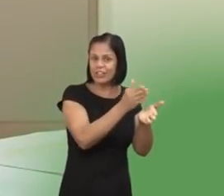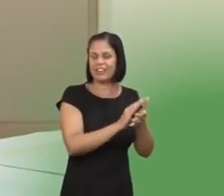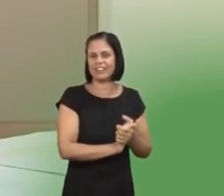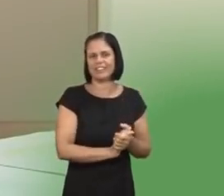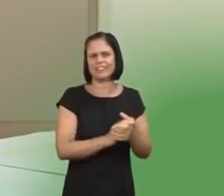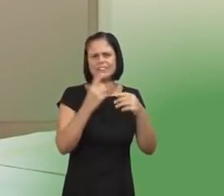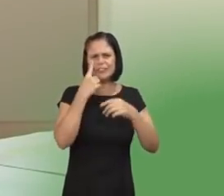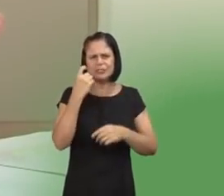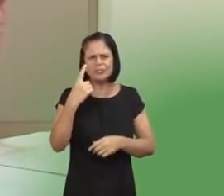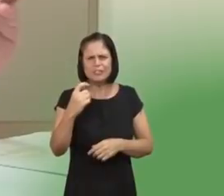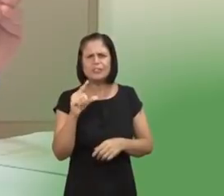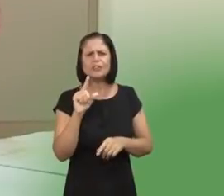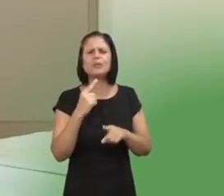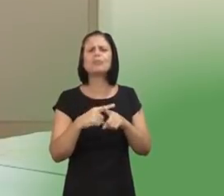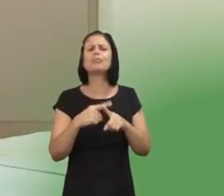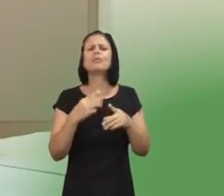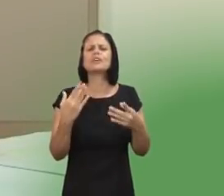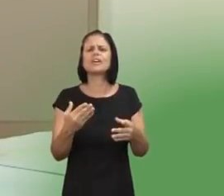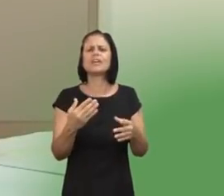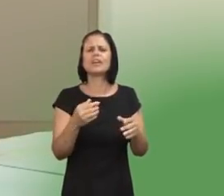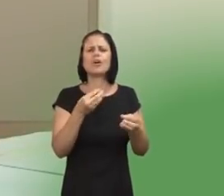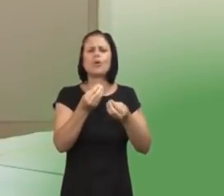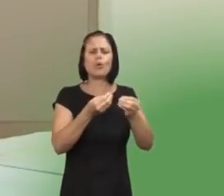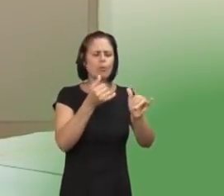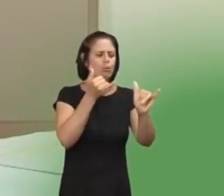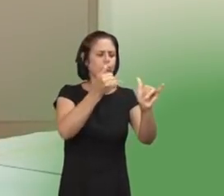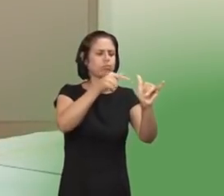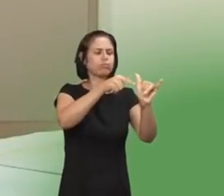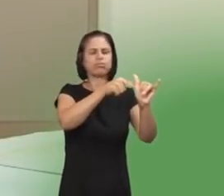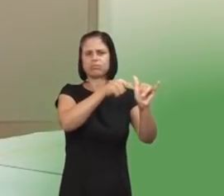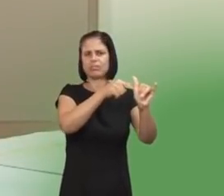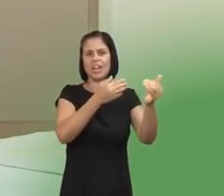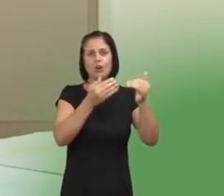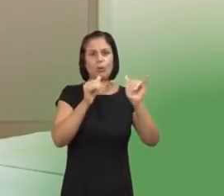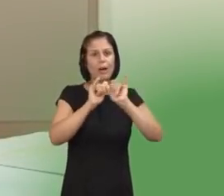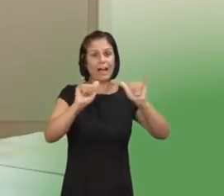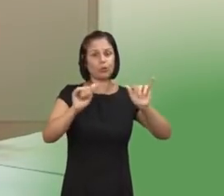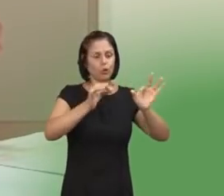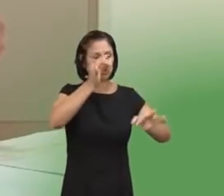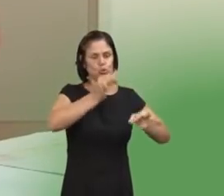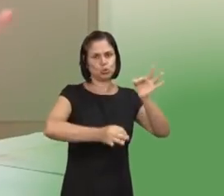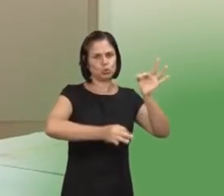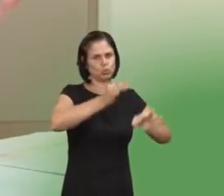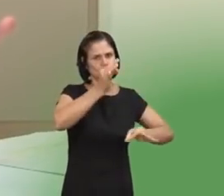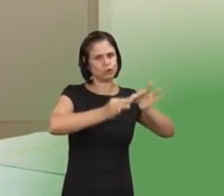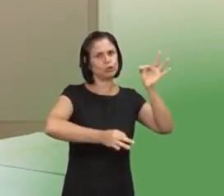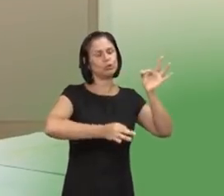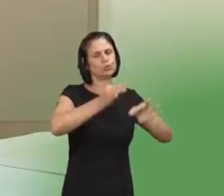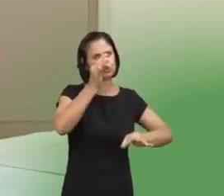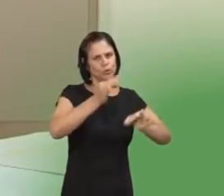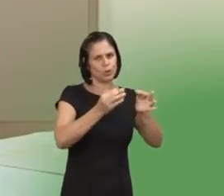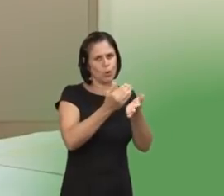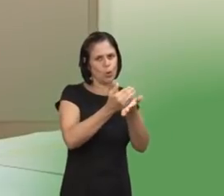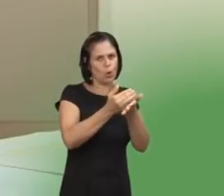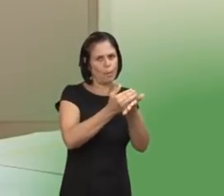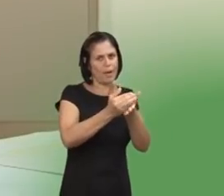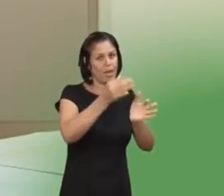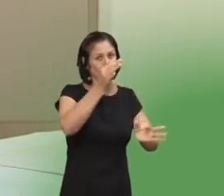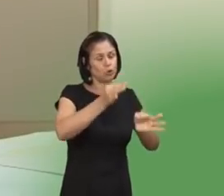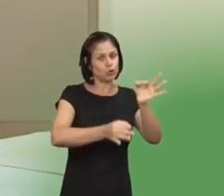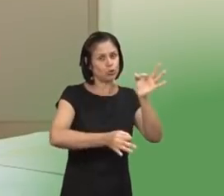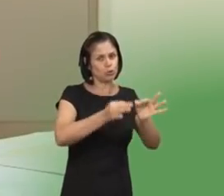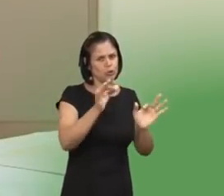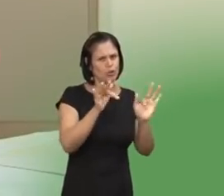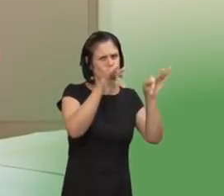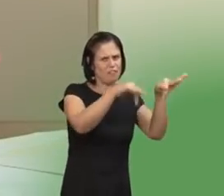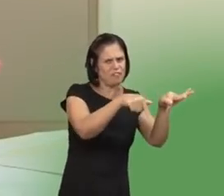o que é interessante é que o toque de uma trombeta, que é um anúncio de um juízo, dá início a um juízo